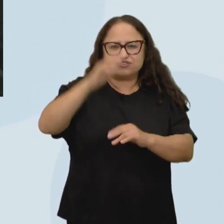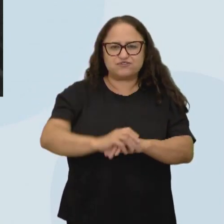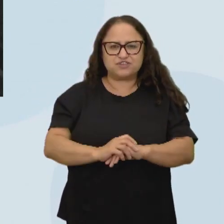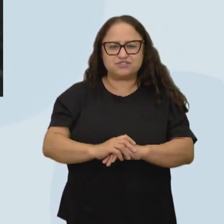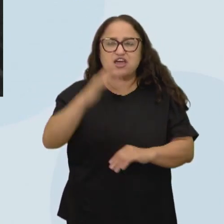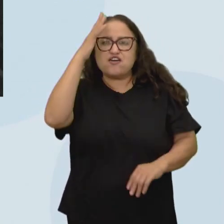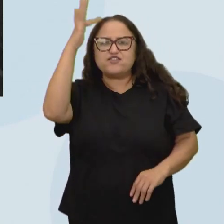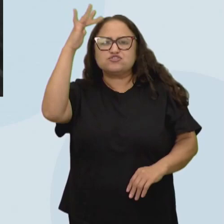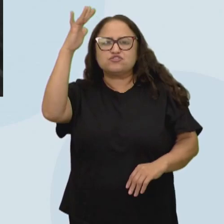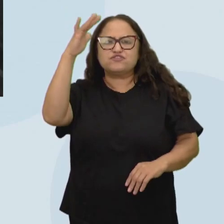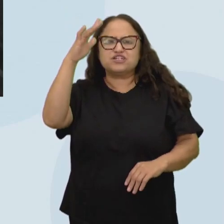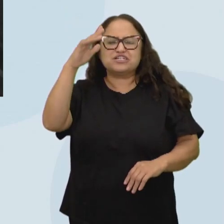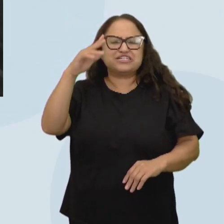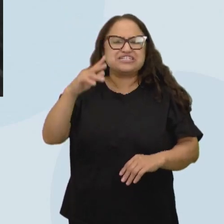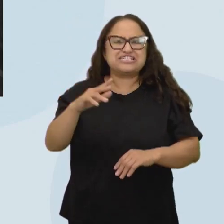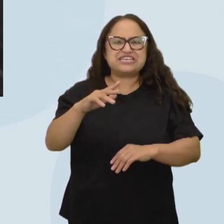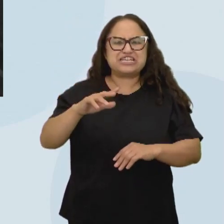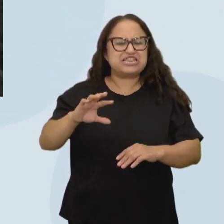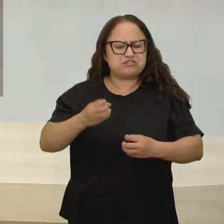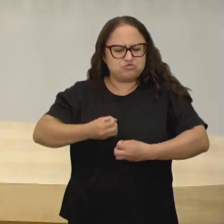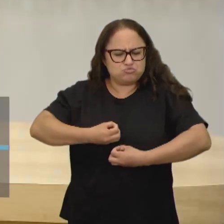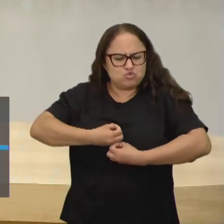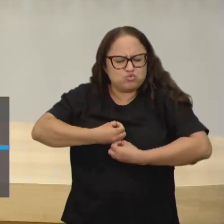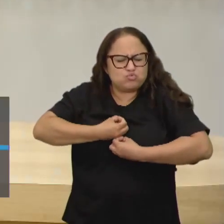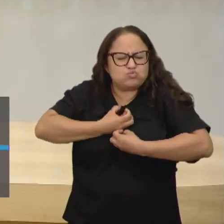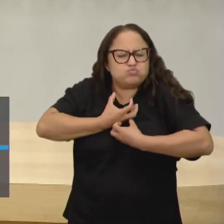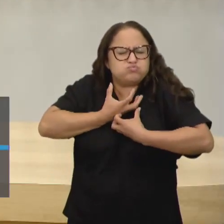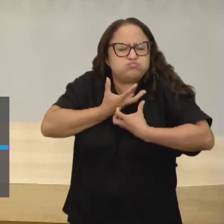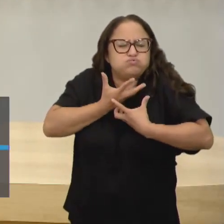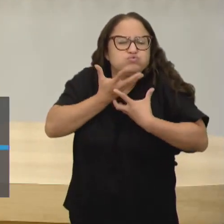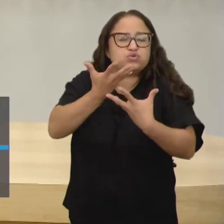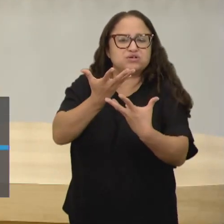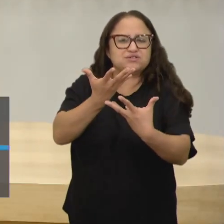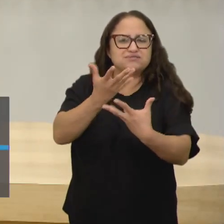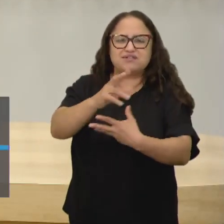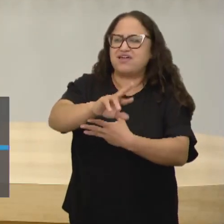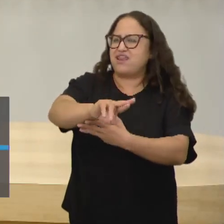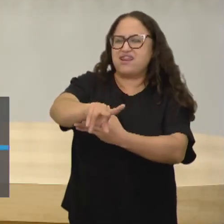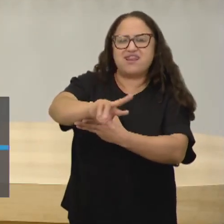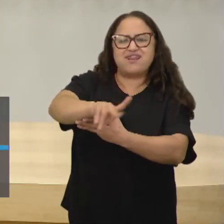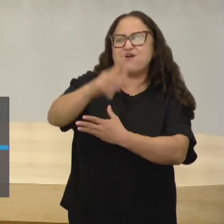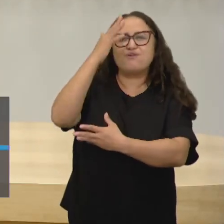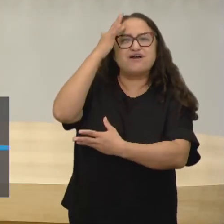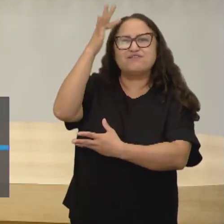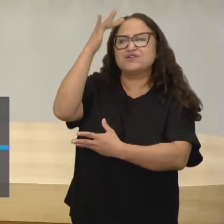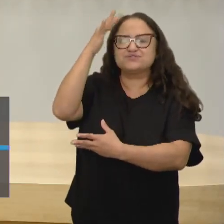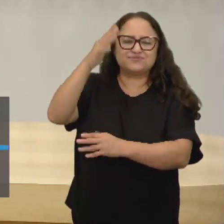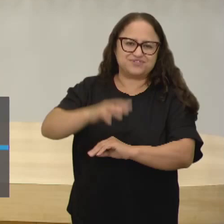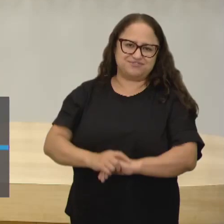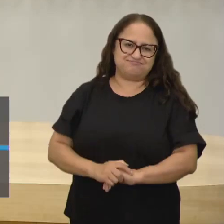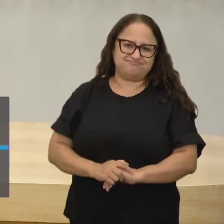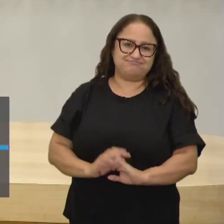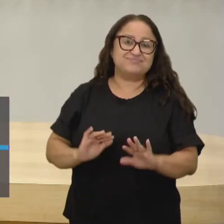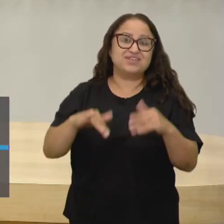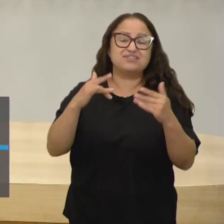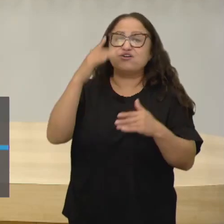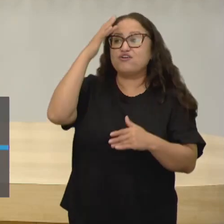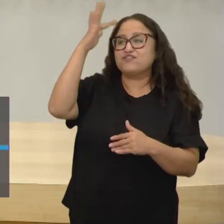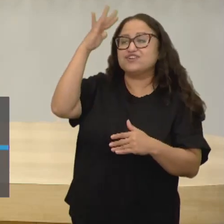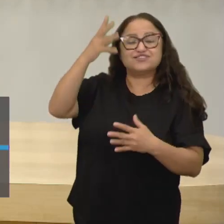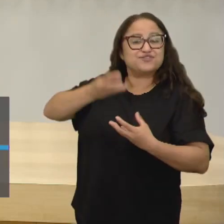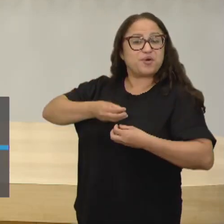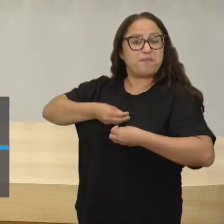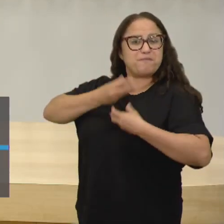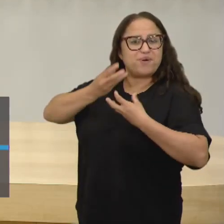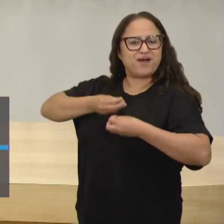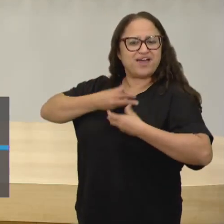fora com um sentimento muito grande não é filosofia. Né? Então, ele era chamado de filósofo-poeta.